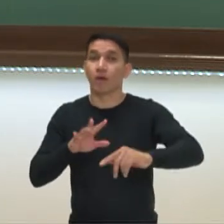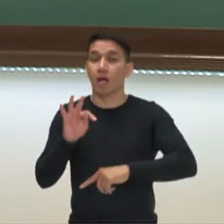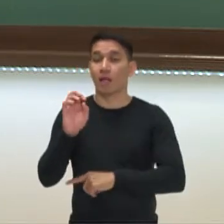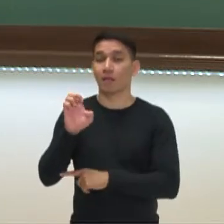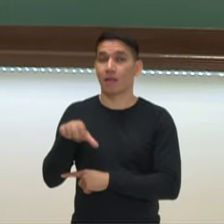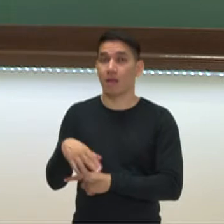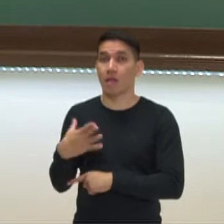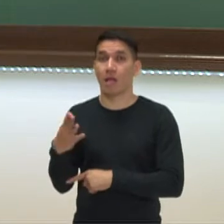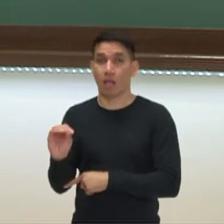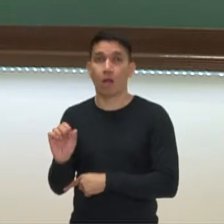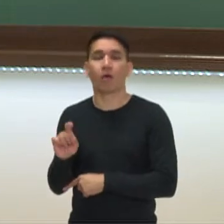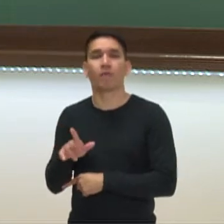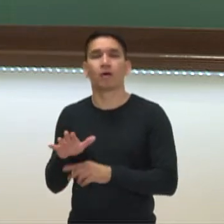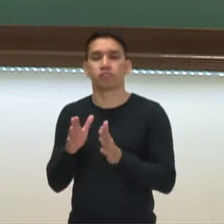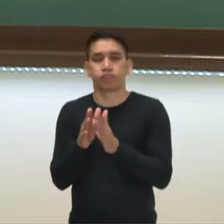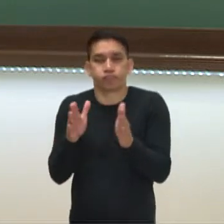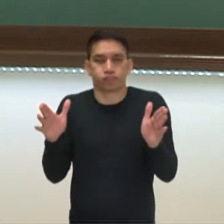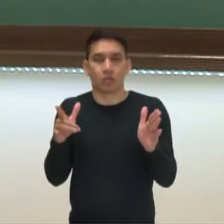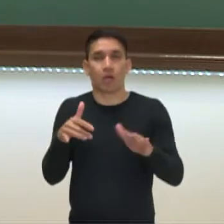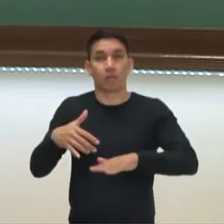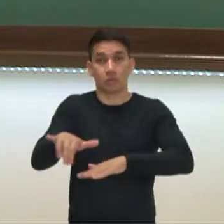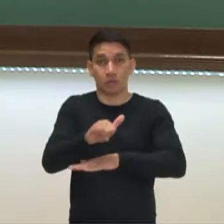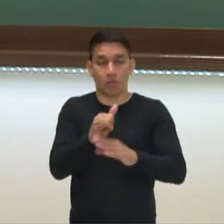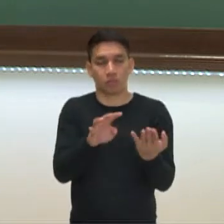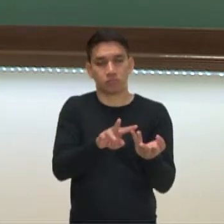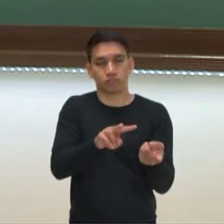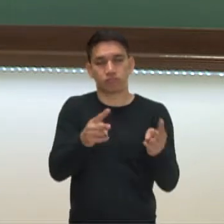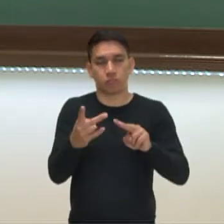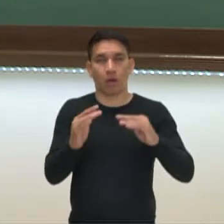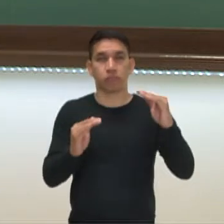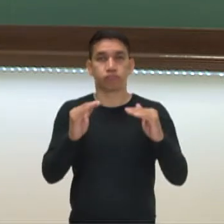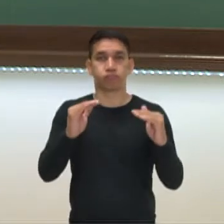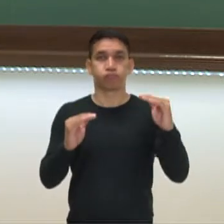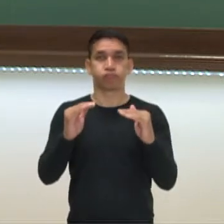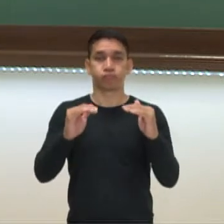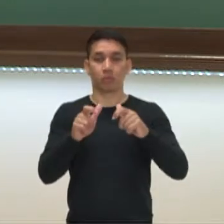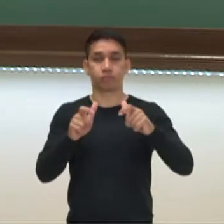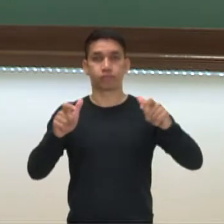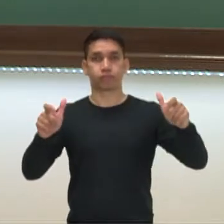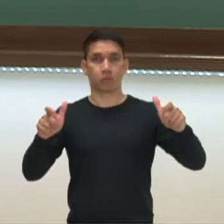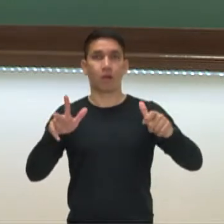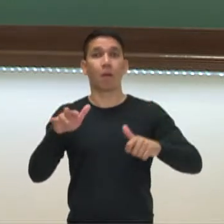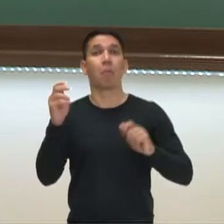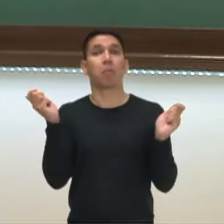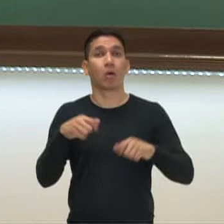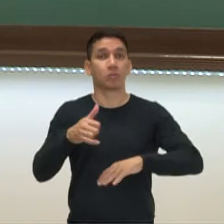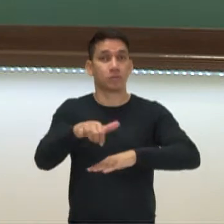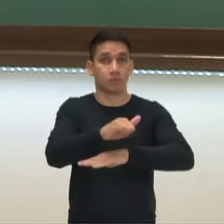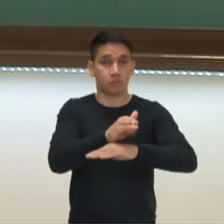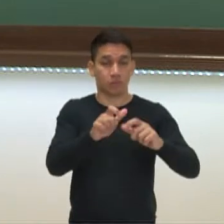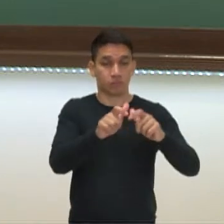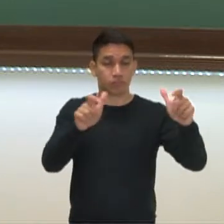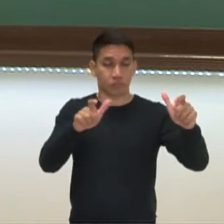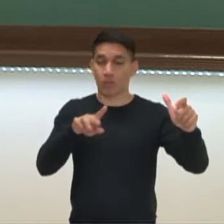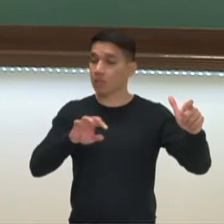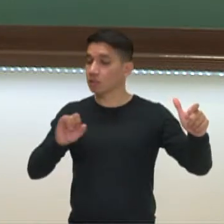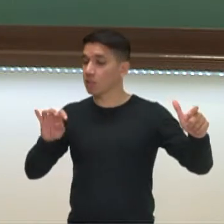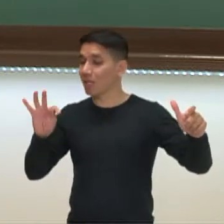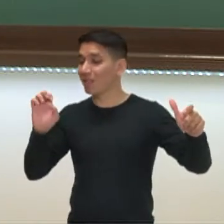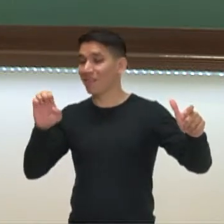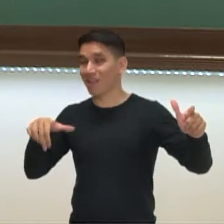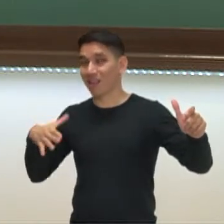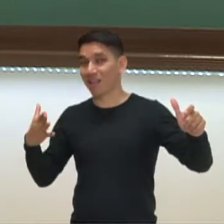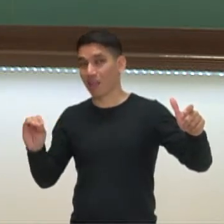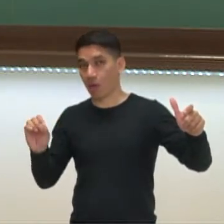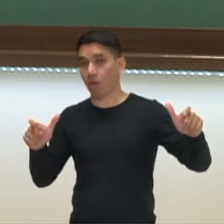e a corrente vai aumentar proporcionalmente, tá? Então eu posso ter uma corrente elétrica alta aumentando a tensão, mas isso num